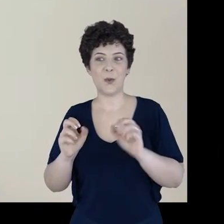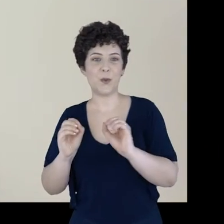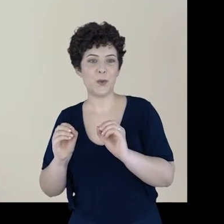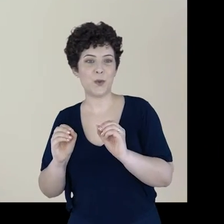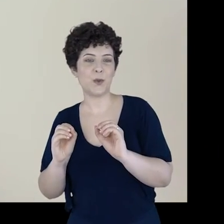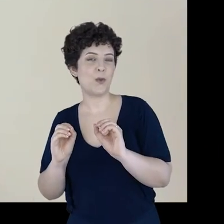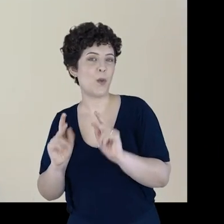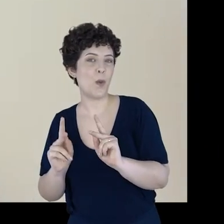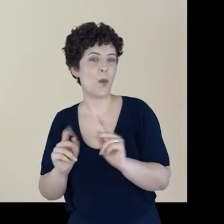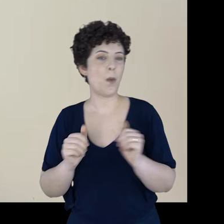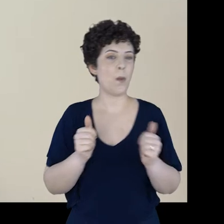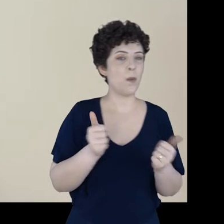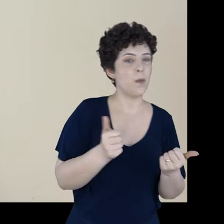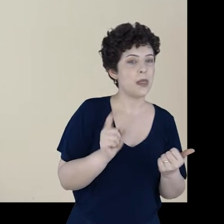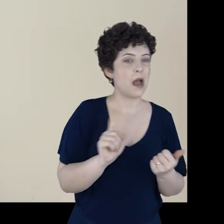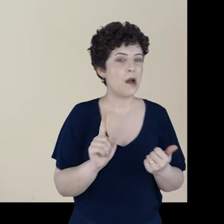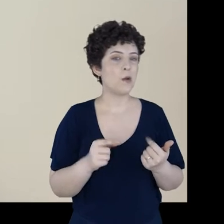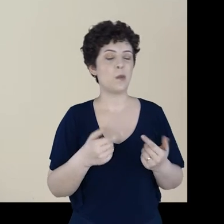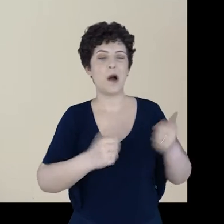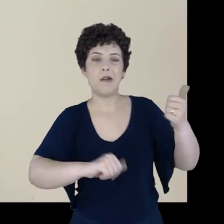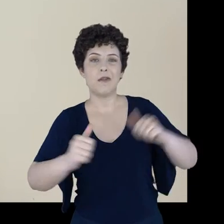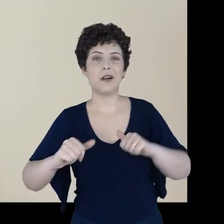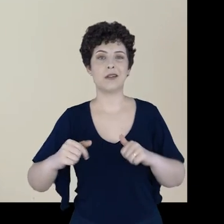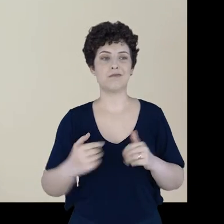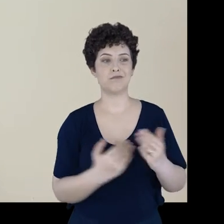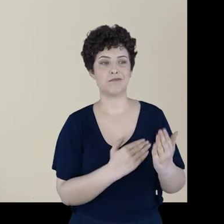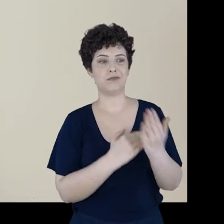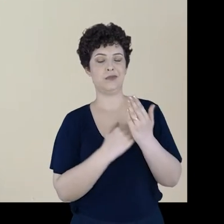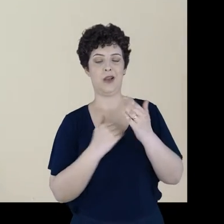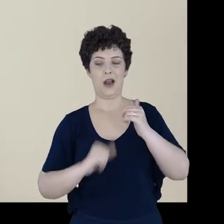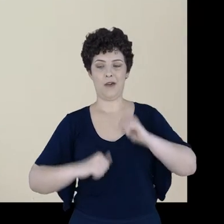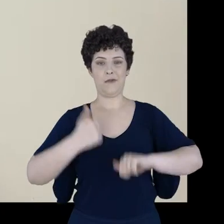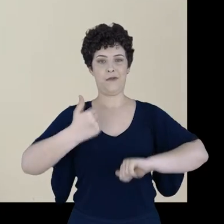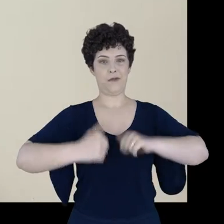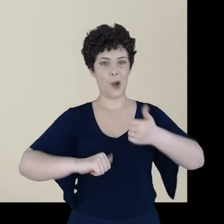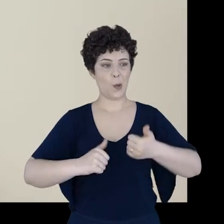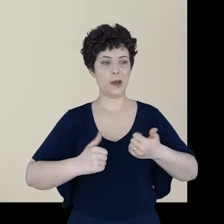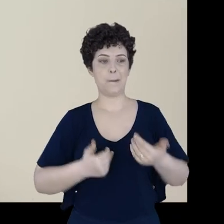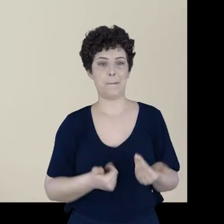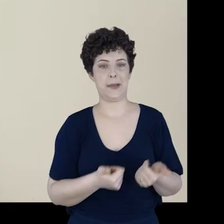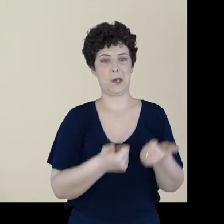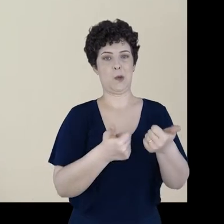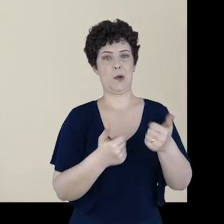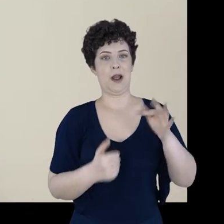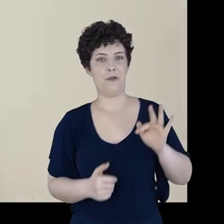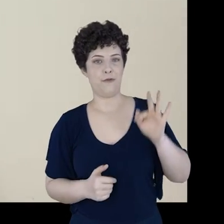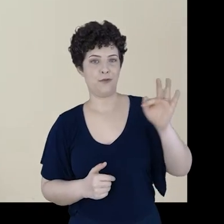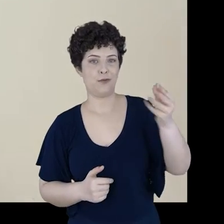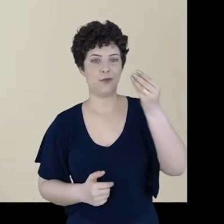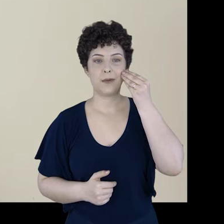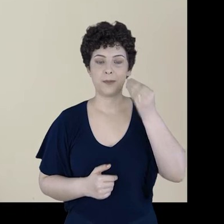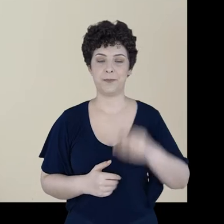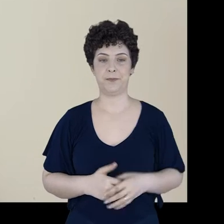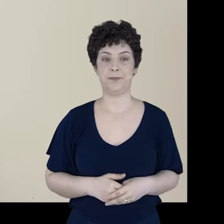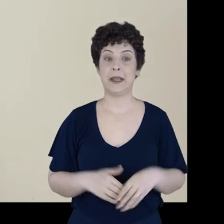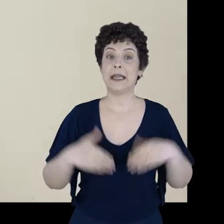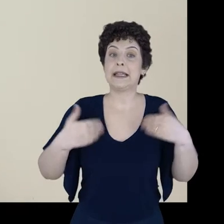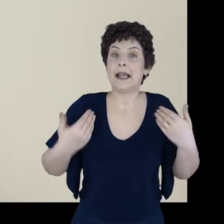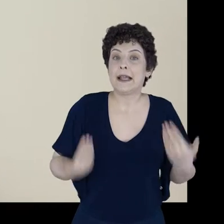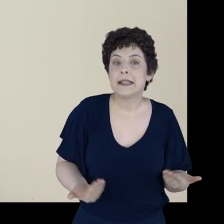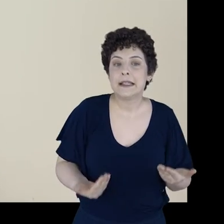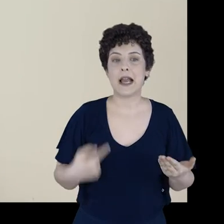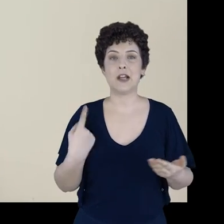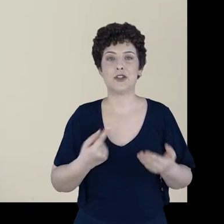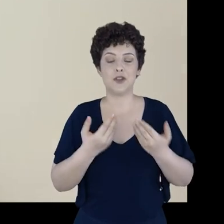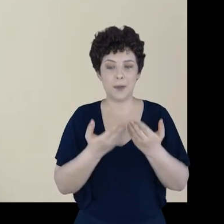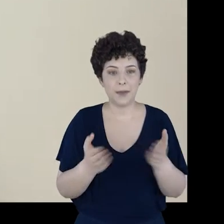que não funcionava. Assim, a gente podia evoluir e melhorar para os próximos experimentos.